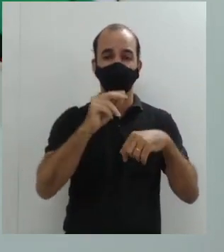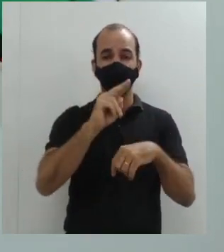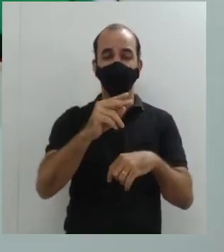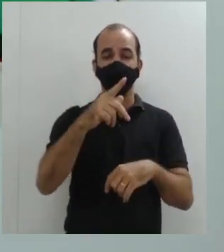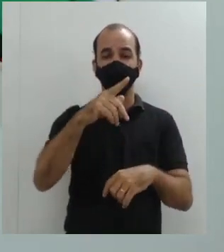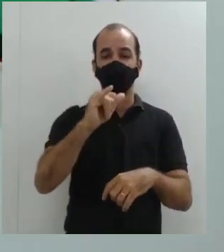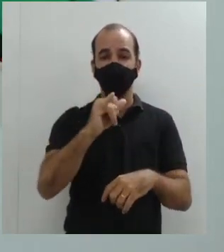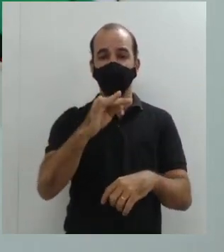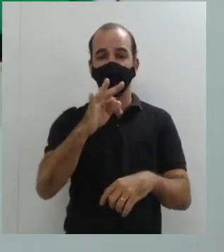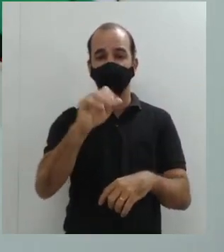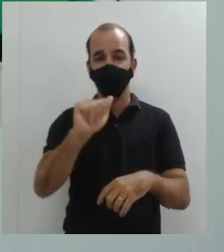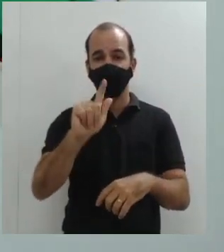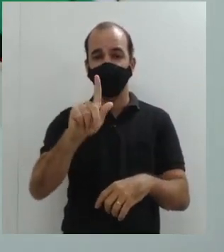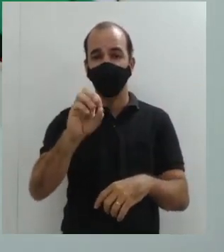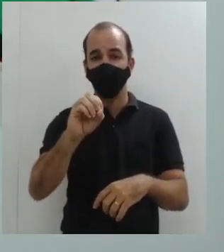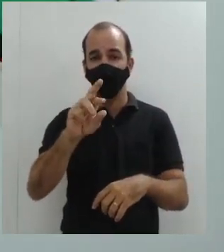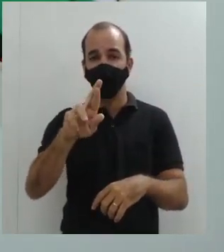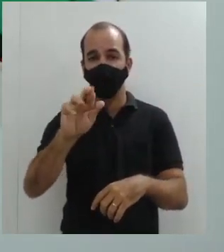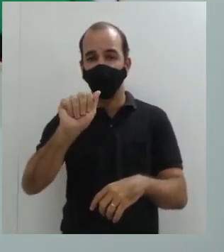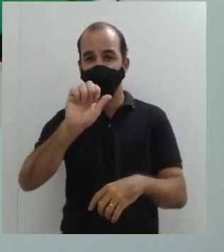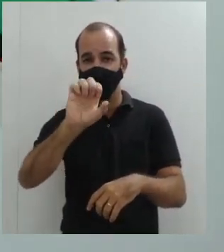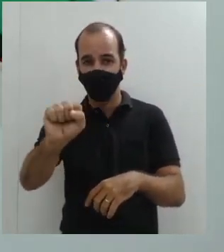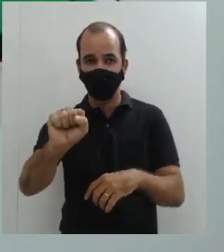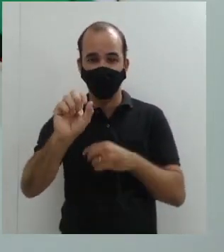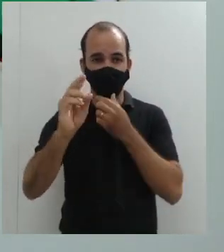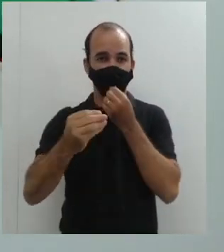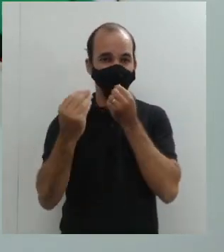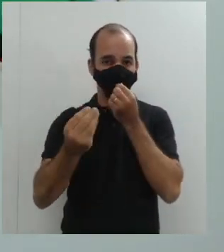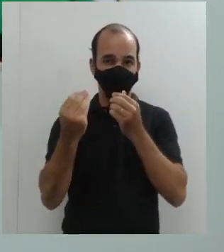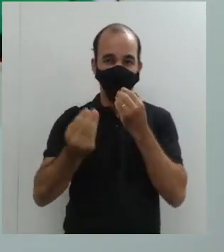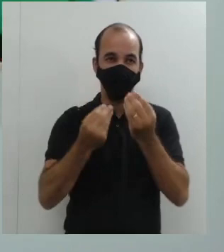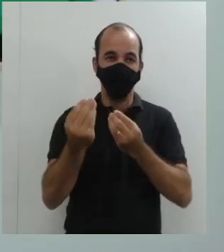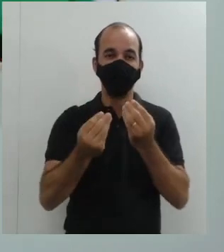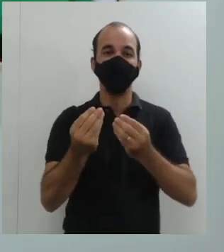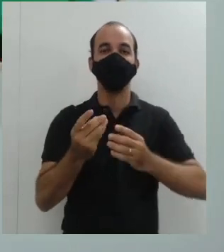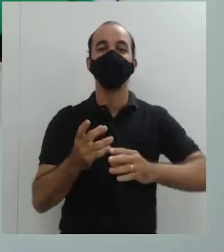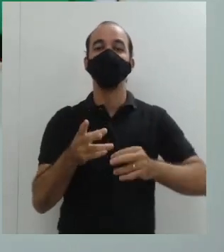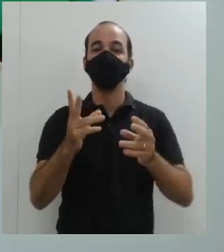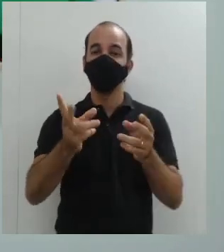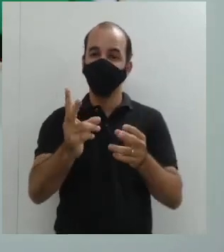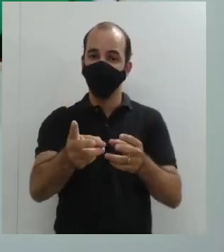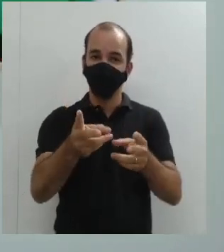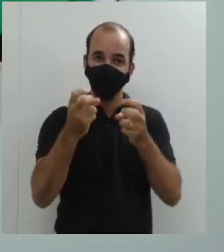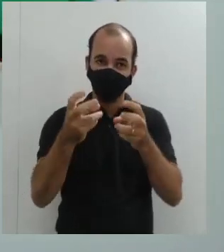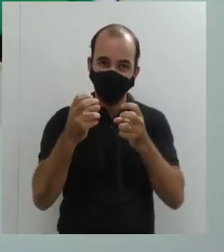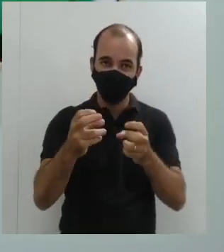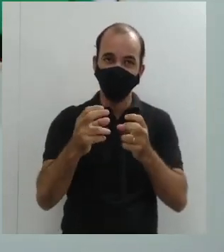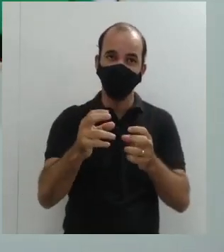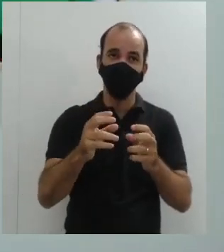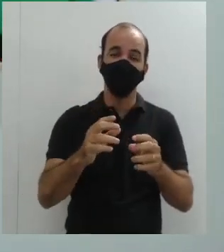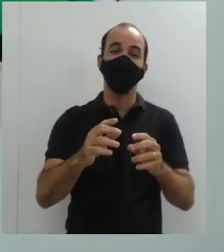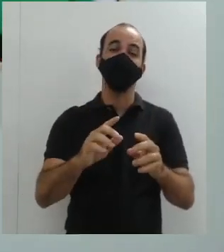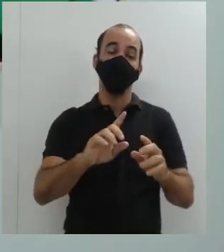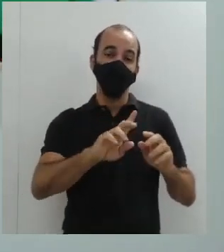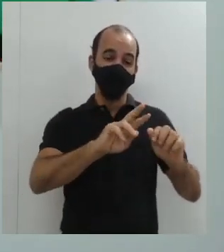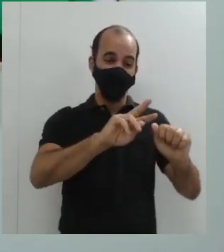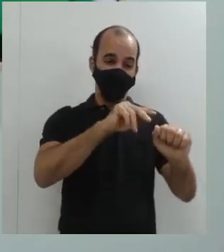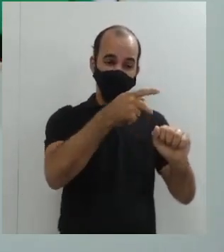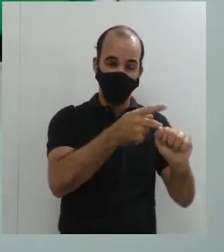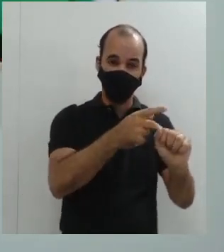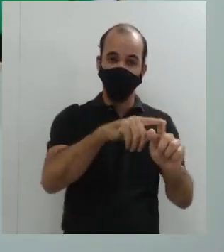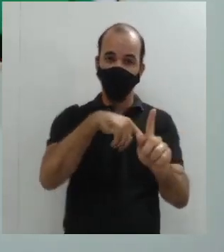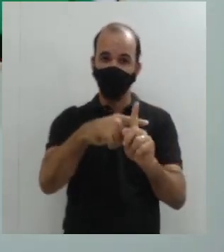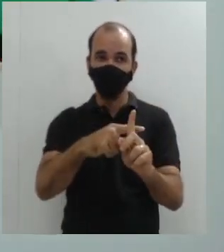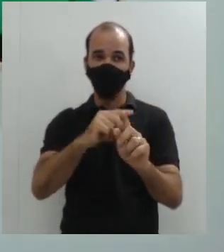assim, professor? Eu vou sempre estar percebendo que eu vou fazer, ó, a medida A ao quadrado somada com a medida B ao quadrado somada com a medida